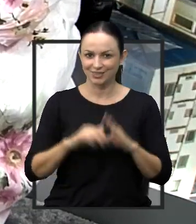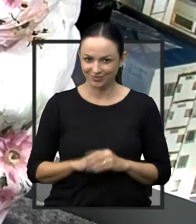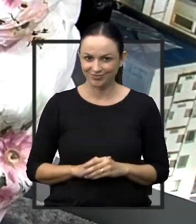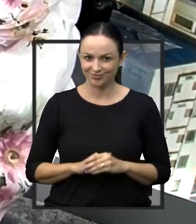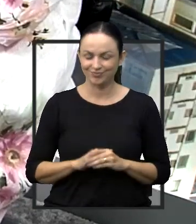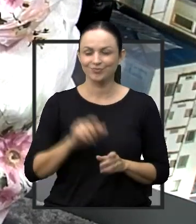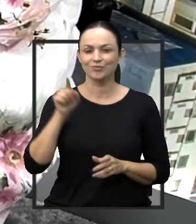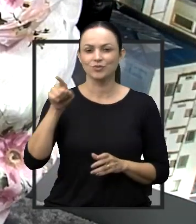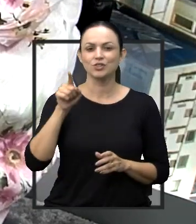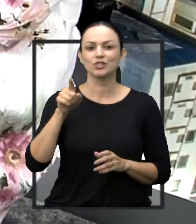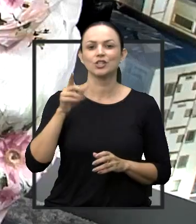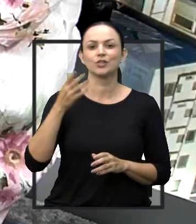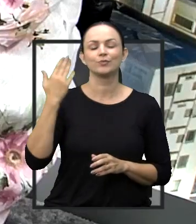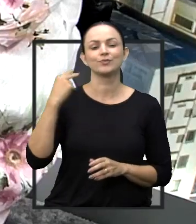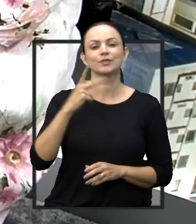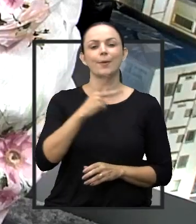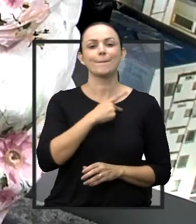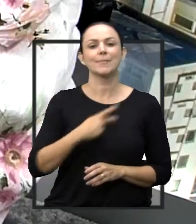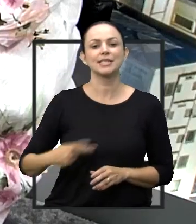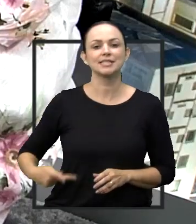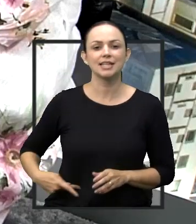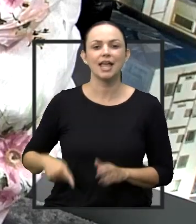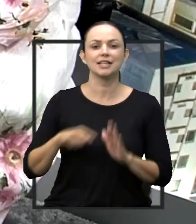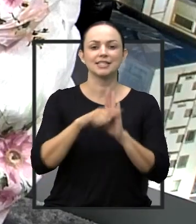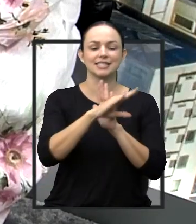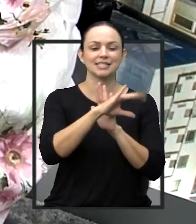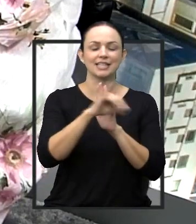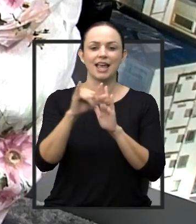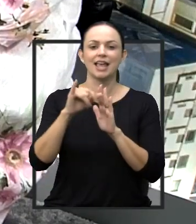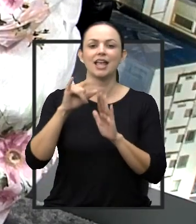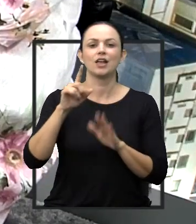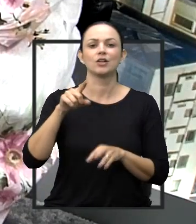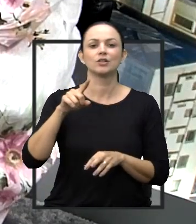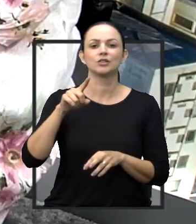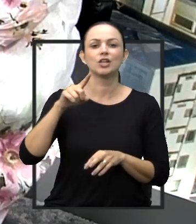casa. A senhora presidiu a SEI da Advocacia